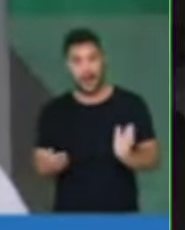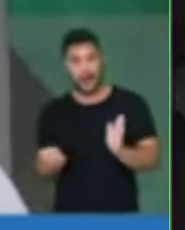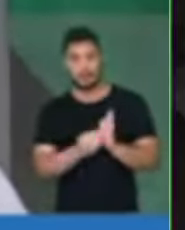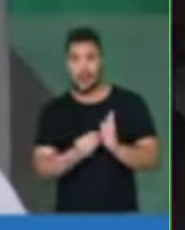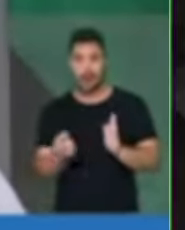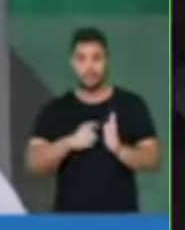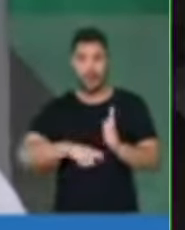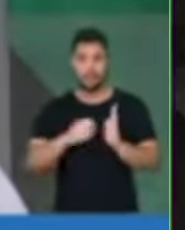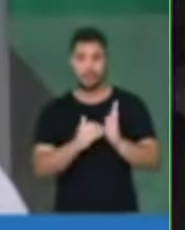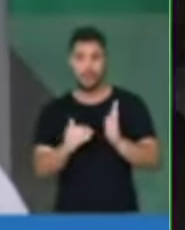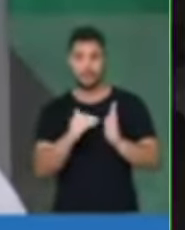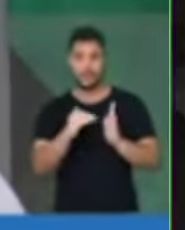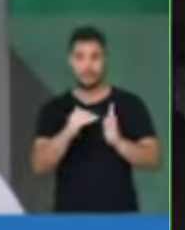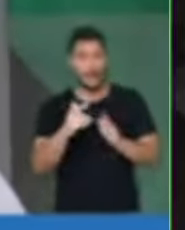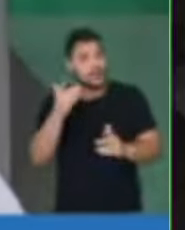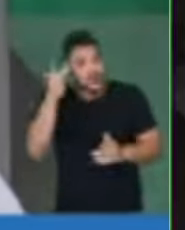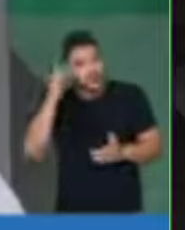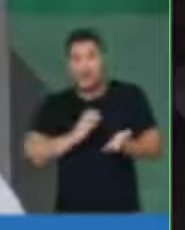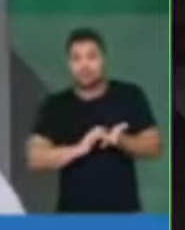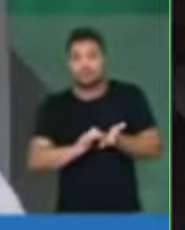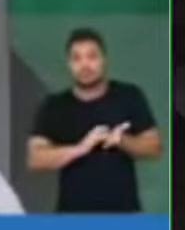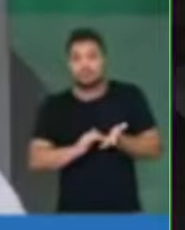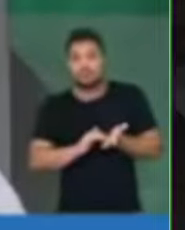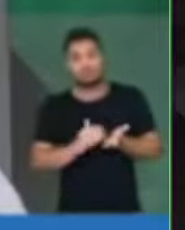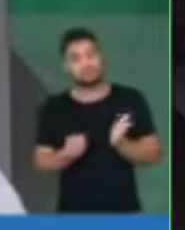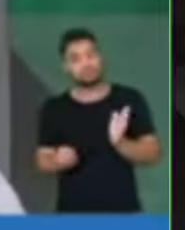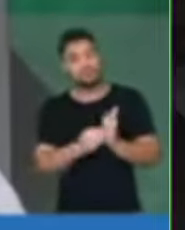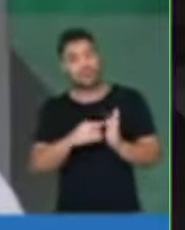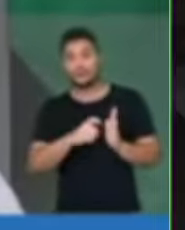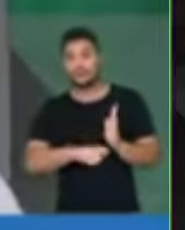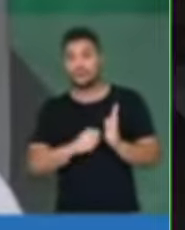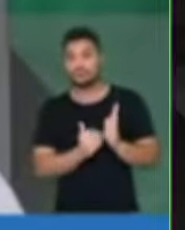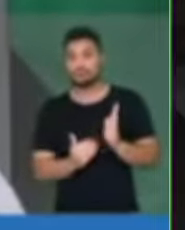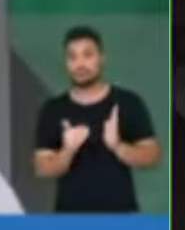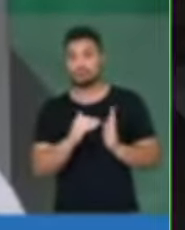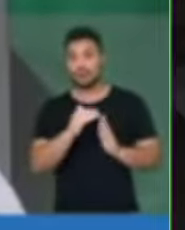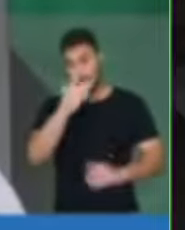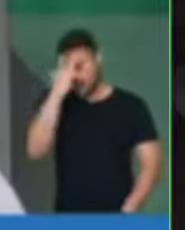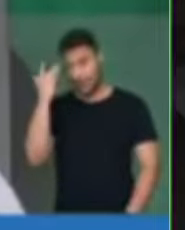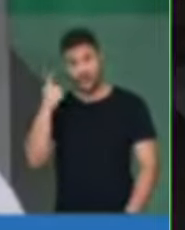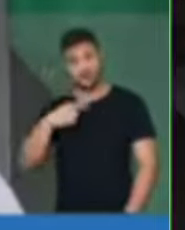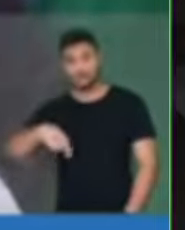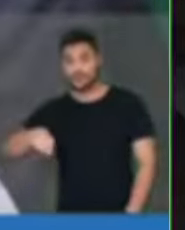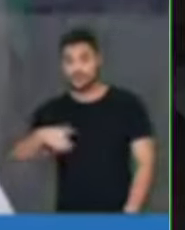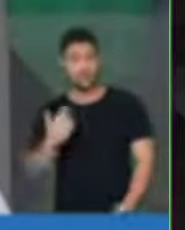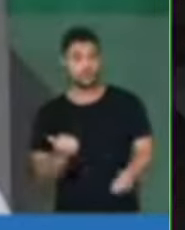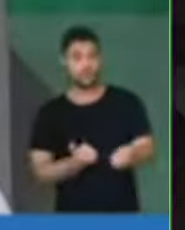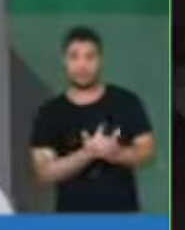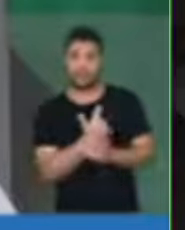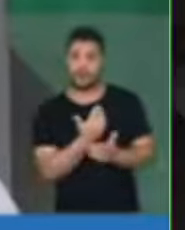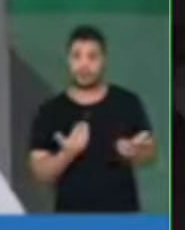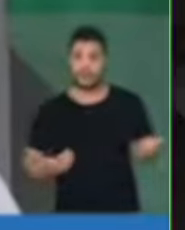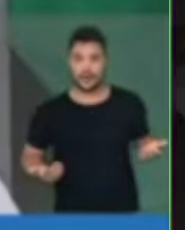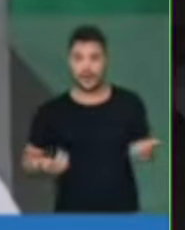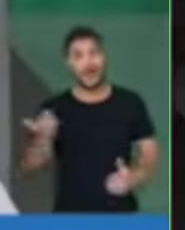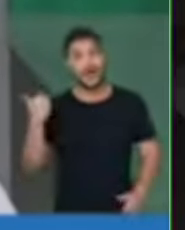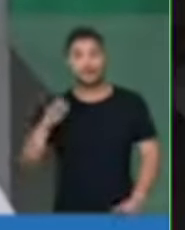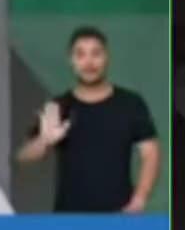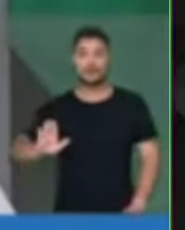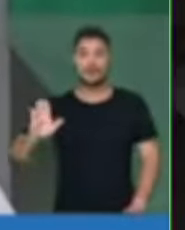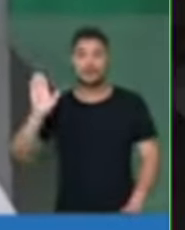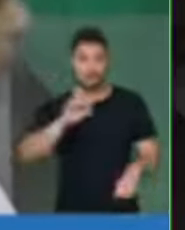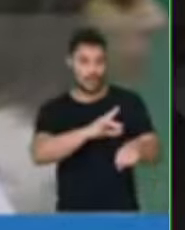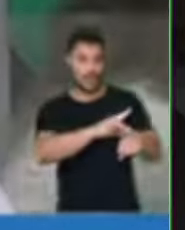Lula, não sabe fazer conta, quanto mais você taxar, menos as pessoas vão poder ter acesso. Prometeu picanha,